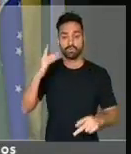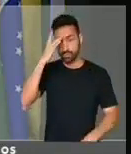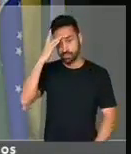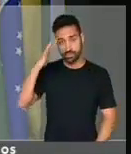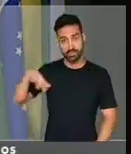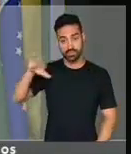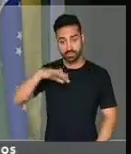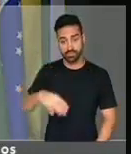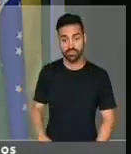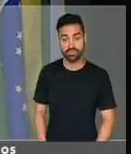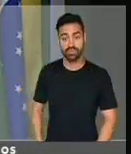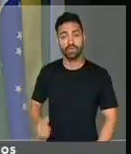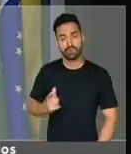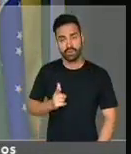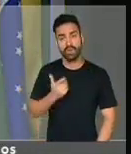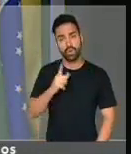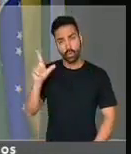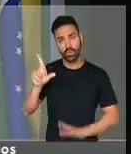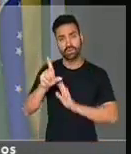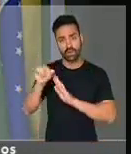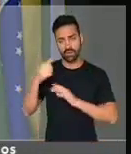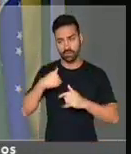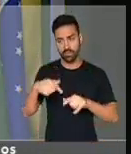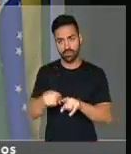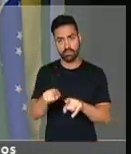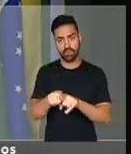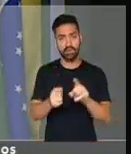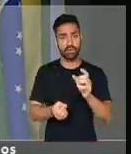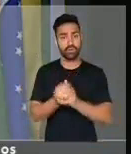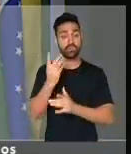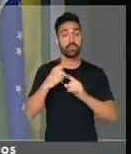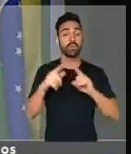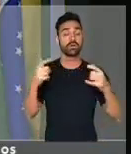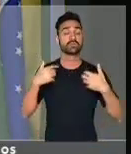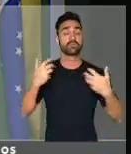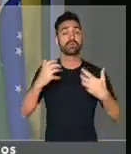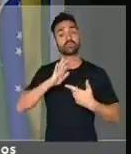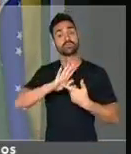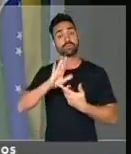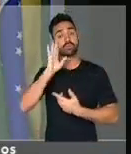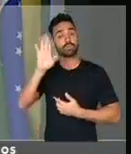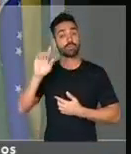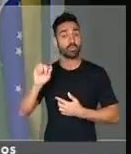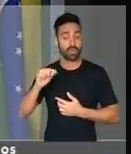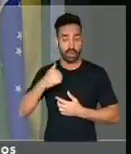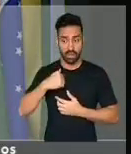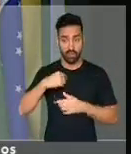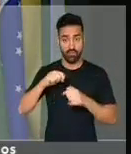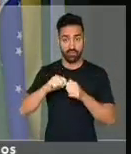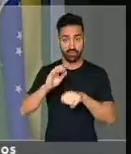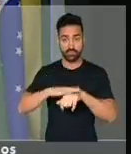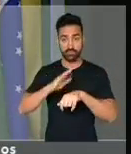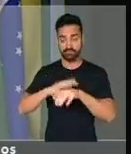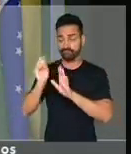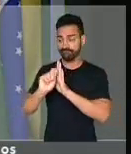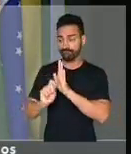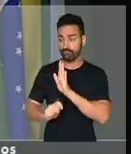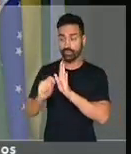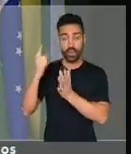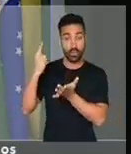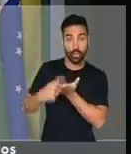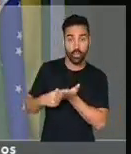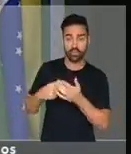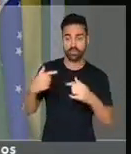das pessoas. Tem outras leis que eu também fui autor, mas eu quero destacar principalmente também a que eu relatei. O